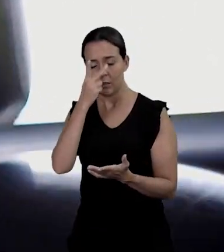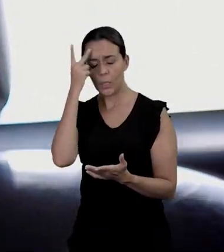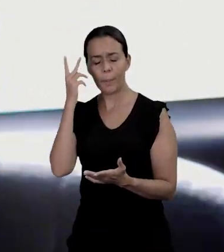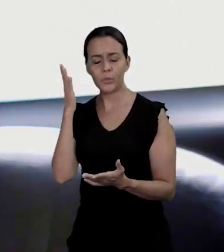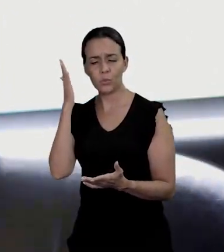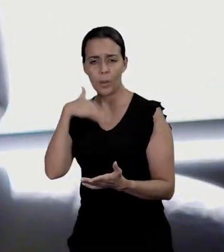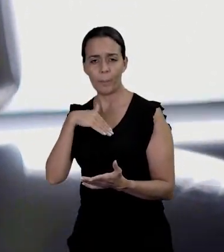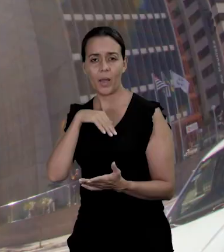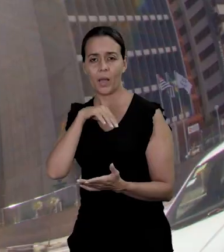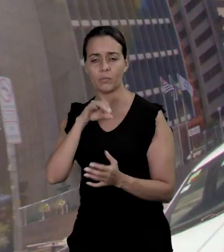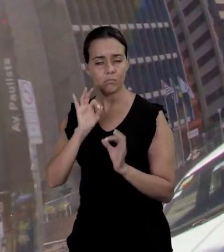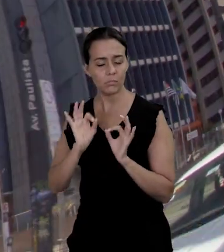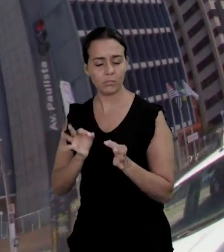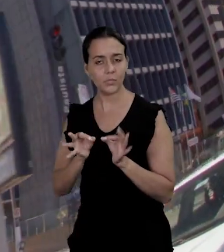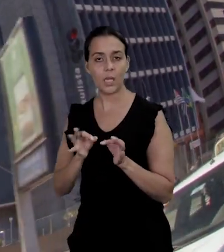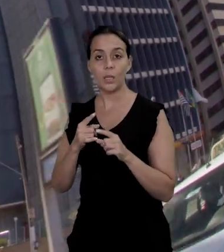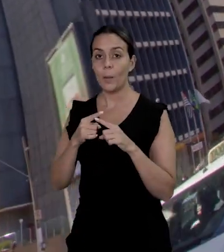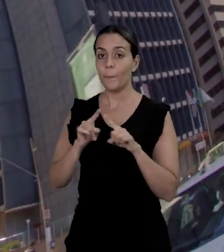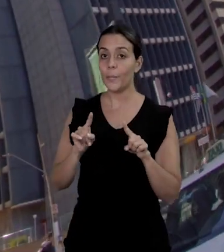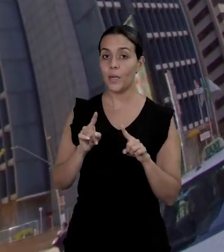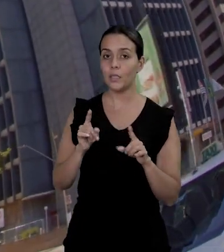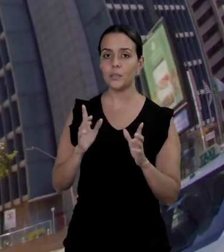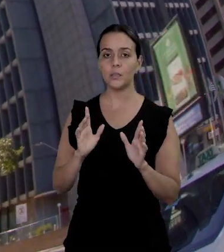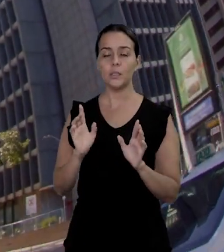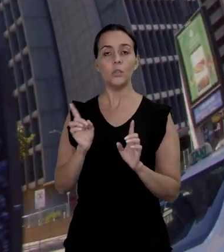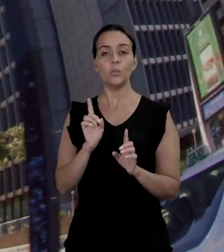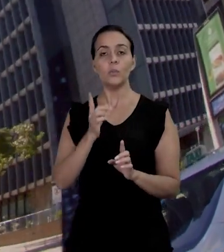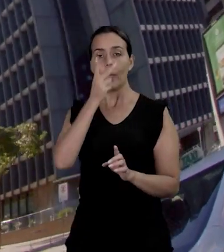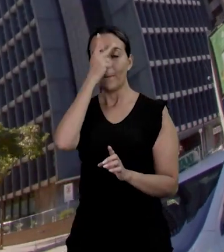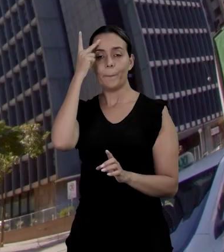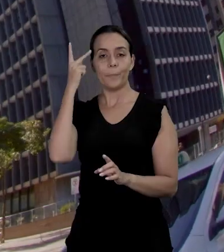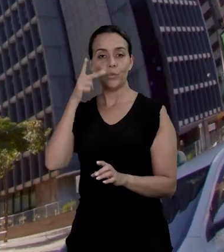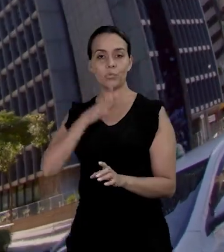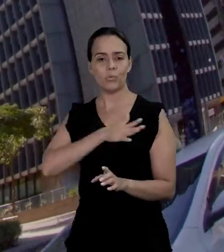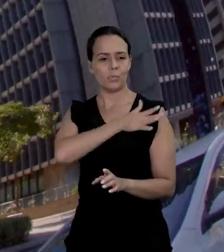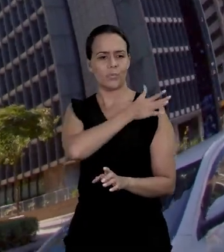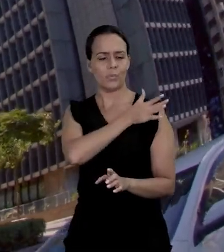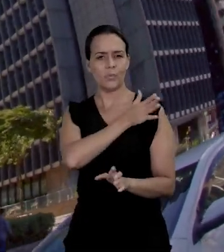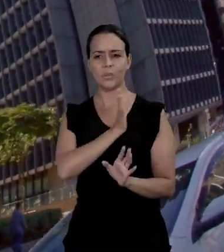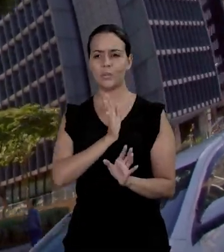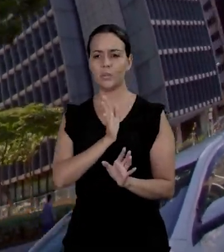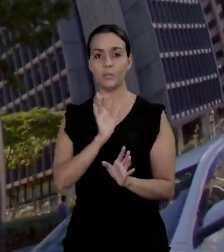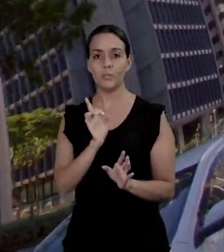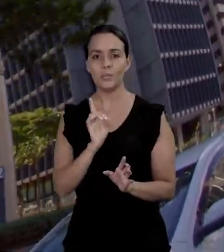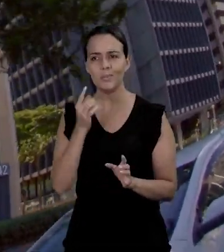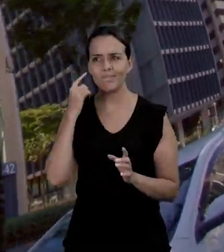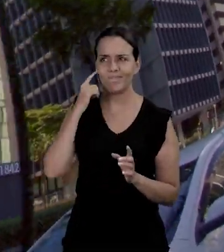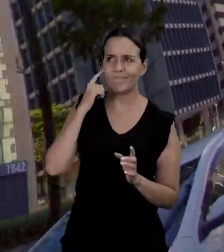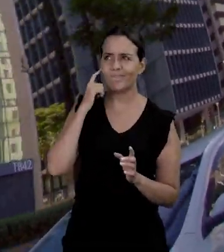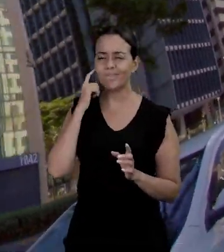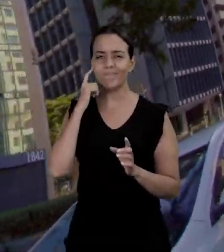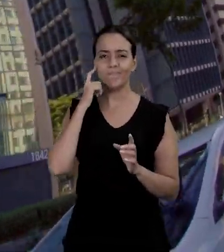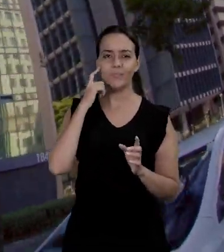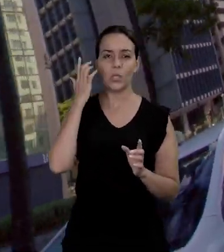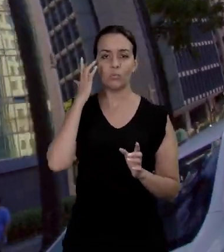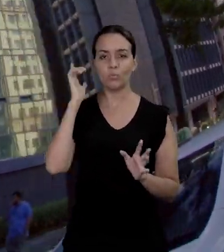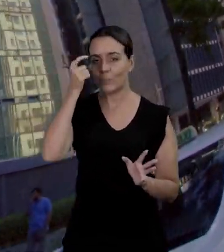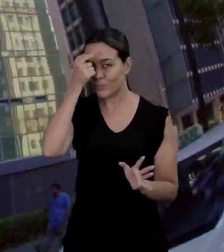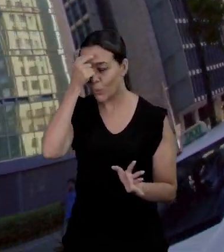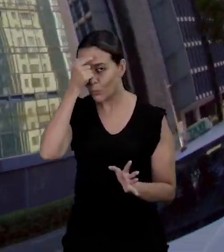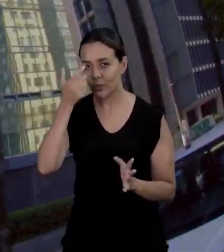na inconsciência. Só que aí, assim, a gente tem que fazer alguma coisa. Que vai passar pelo processo de desenvolvimento da própria tecnologia, né?